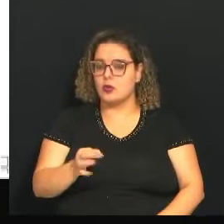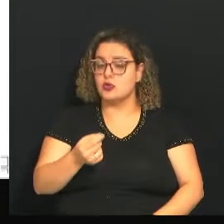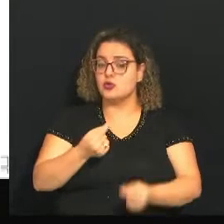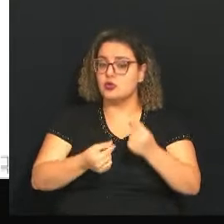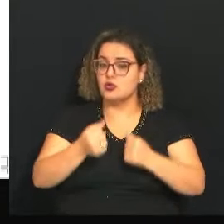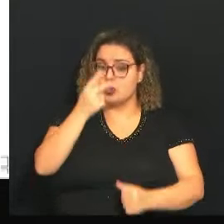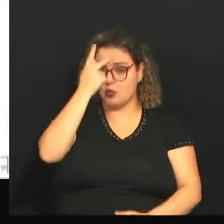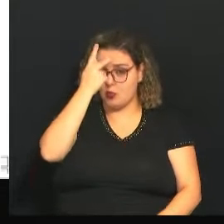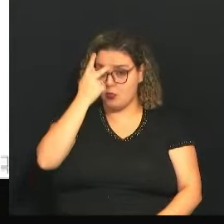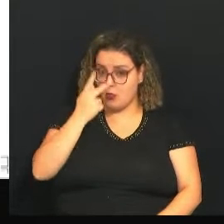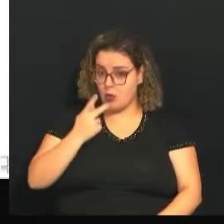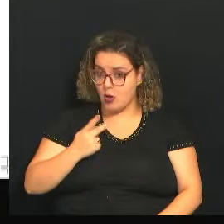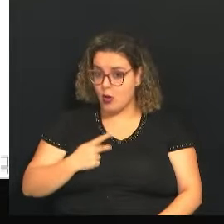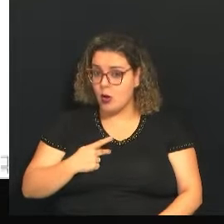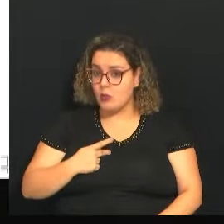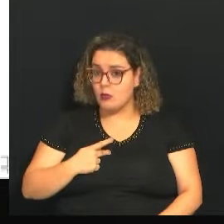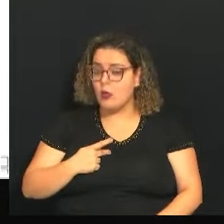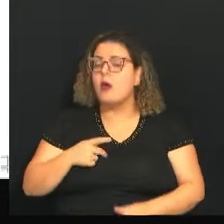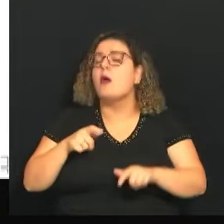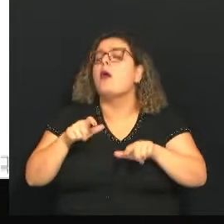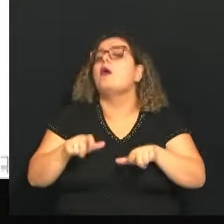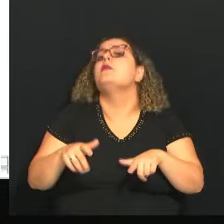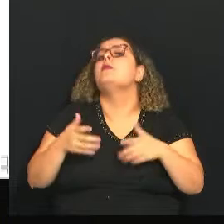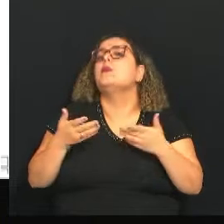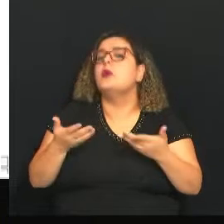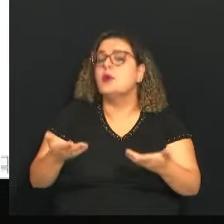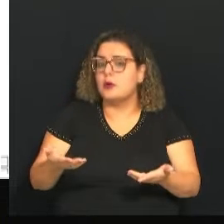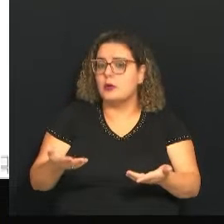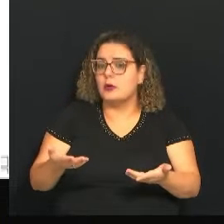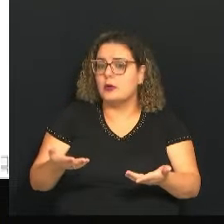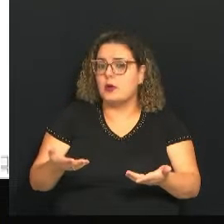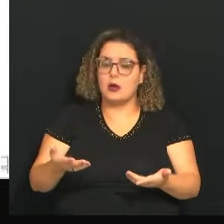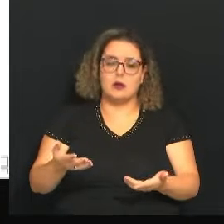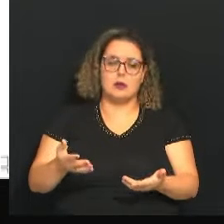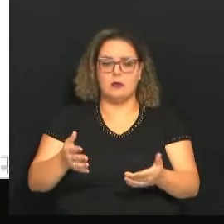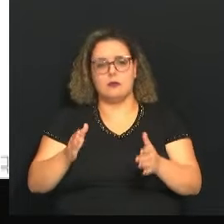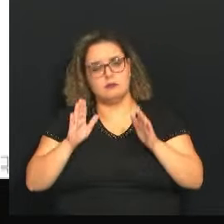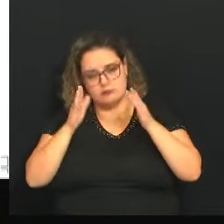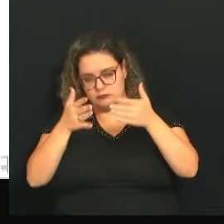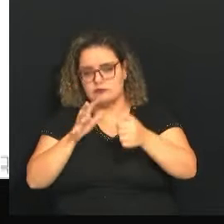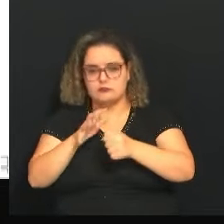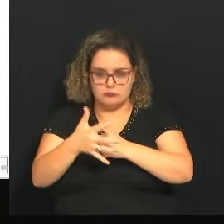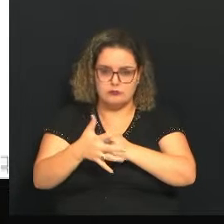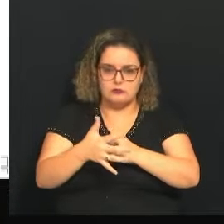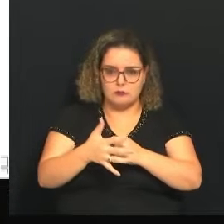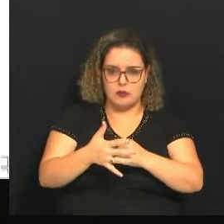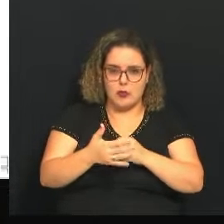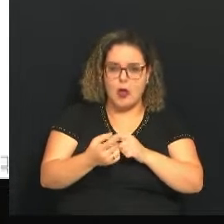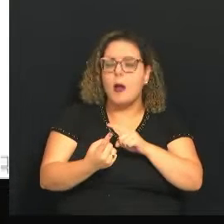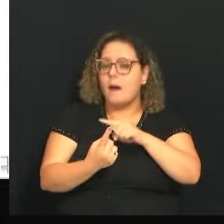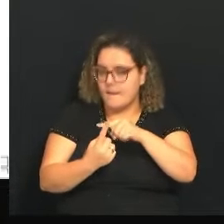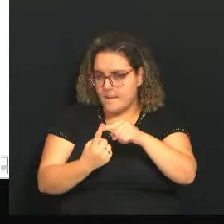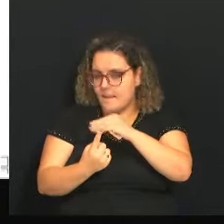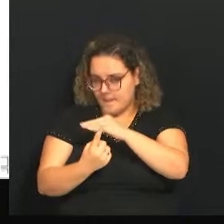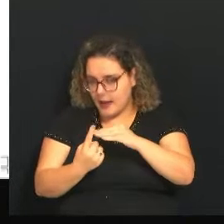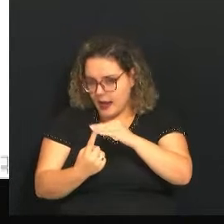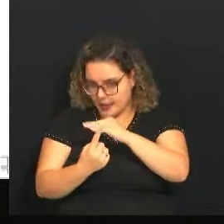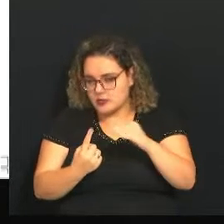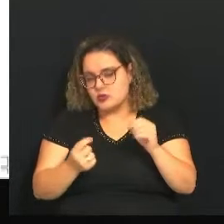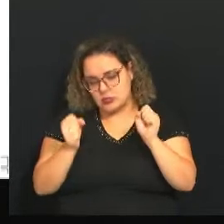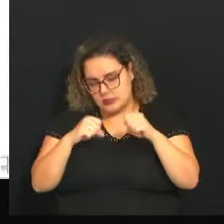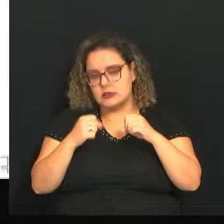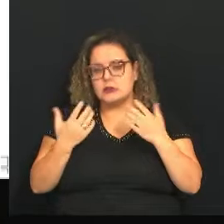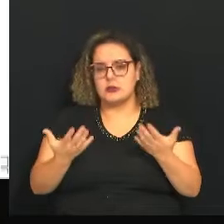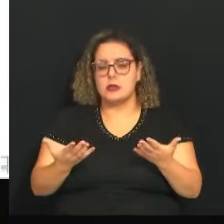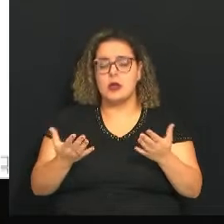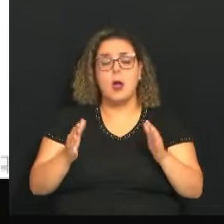né, está alocado? Está alocado na Covid. Certamente, parte dele está na Covid. Mas a gente